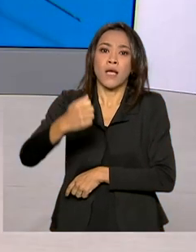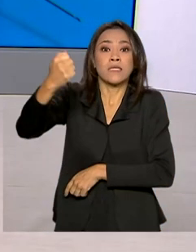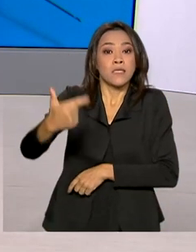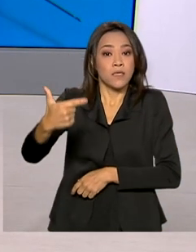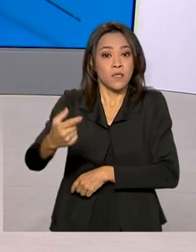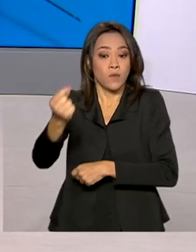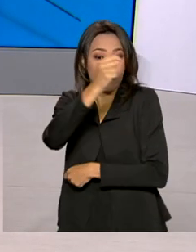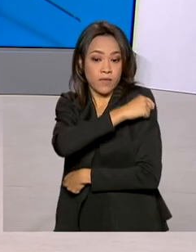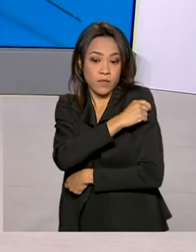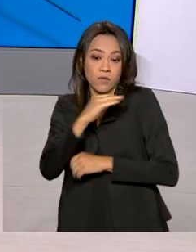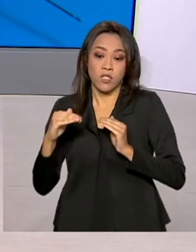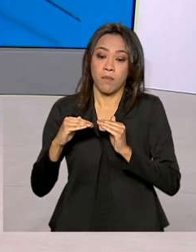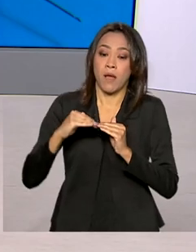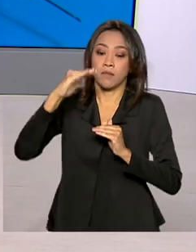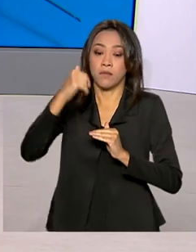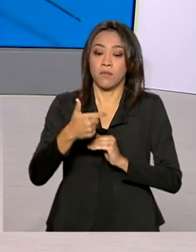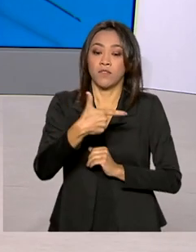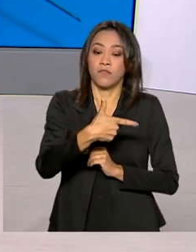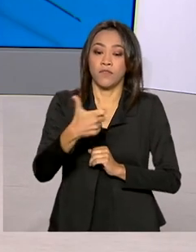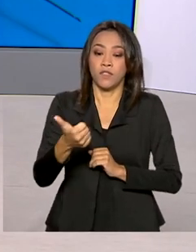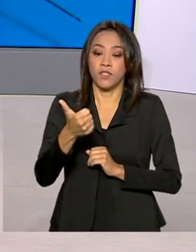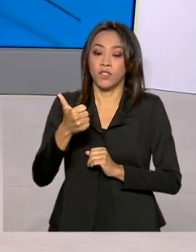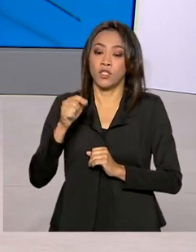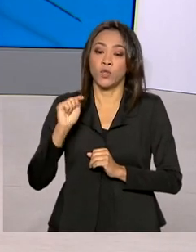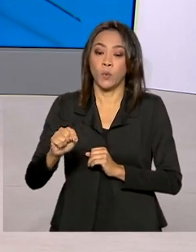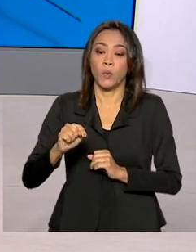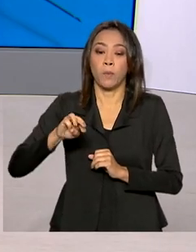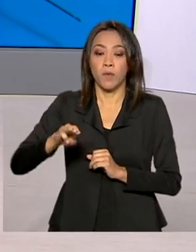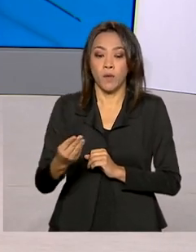vacina já passa dos 21 milhões 540 mil.